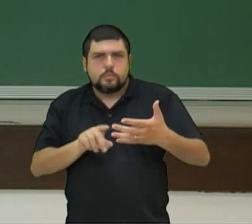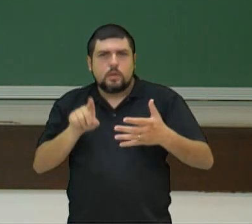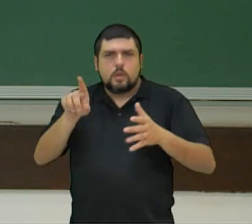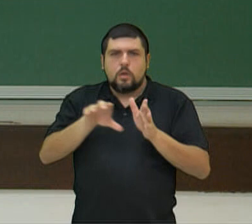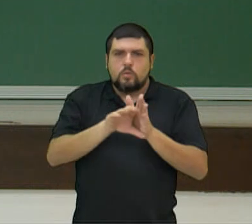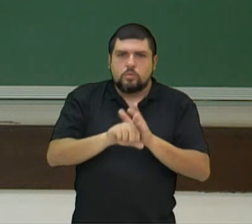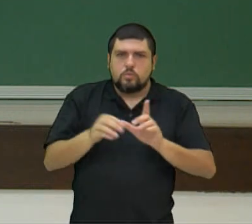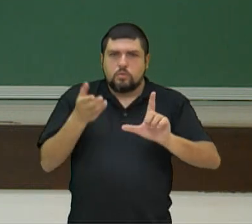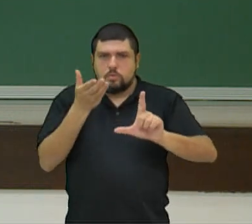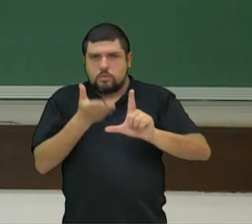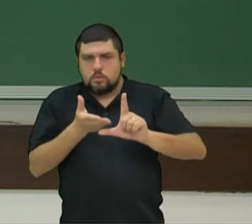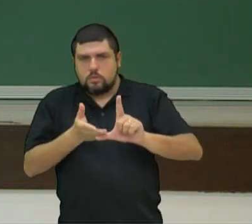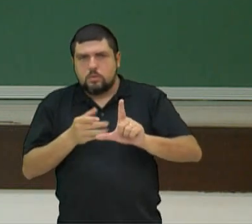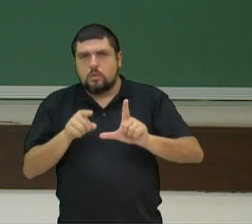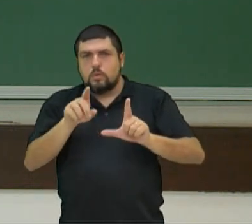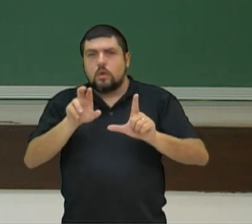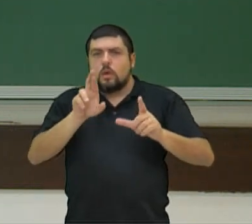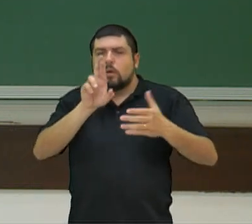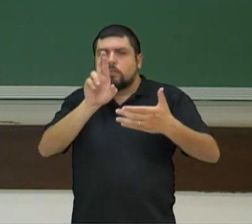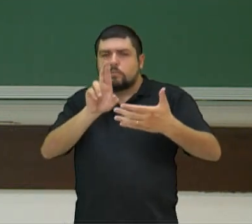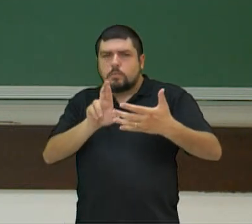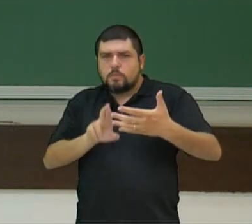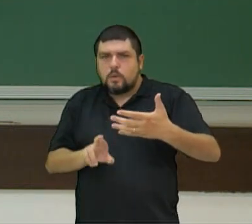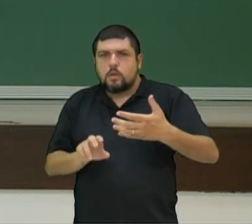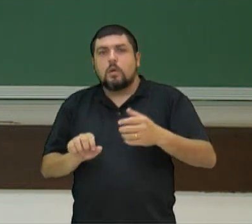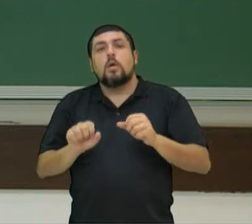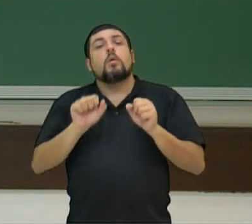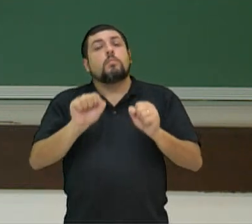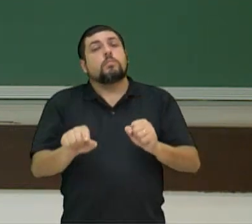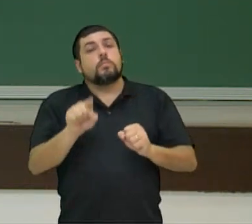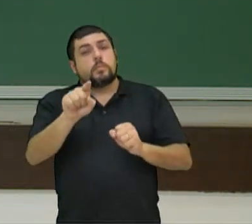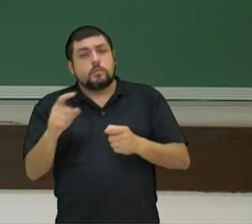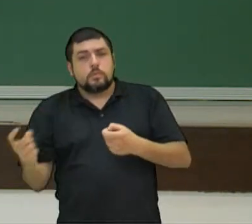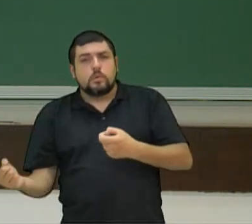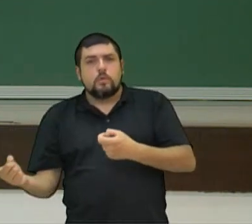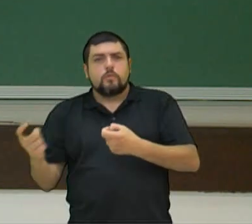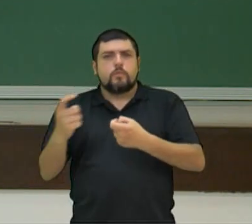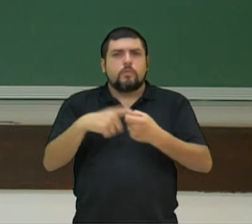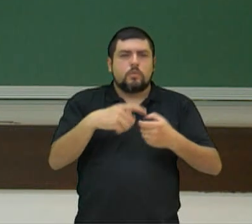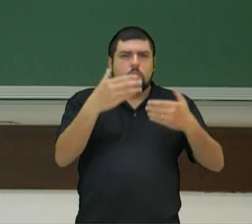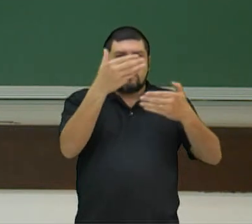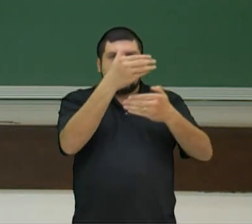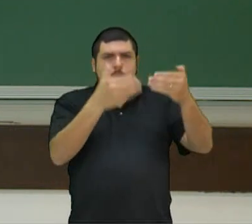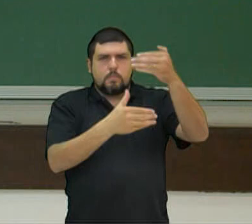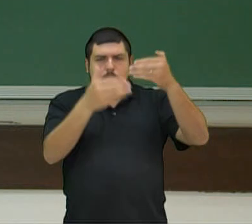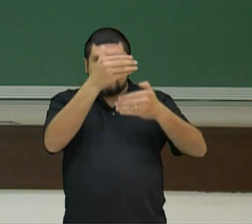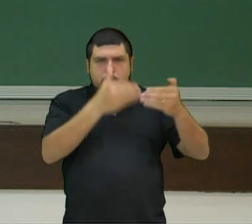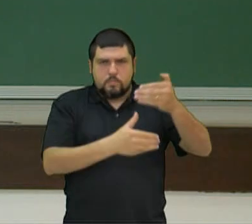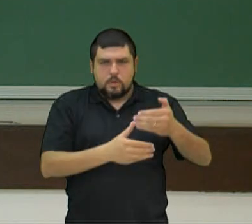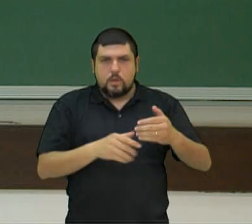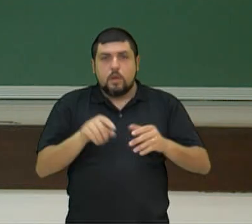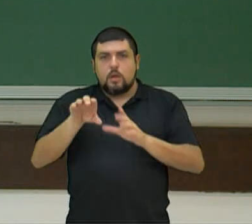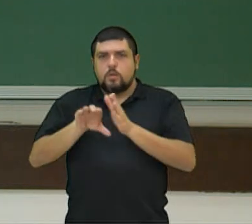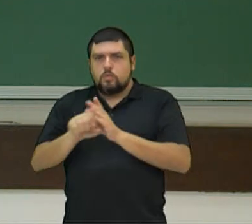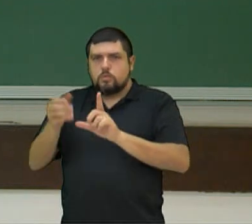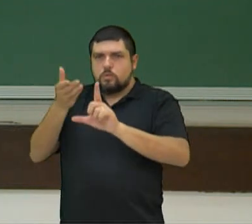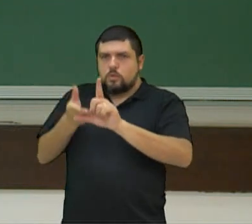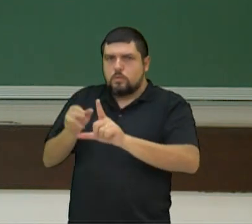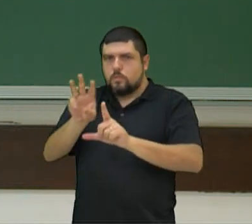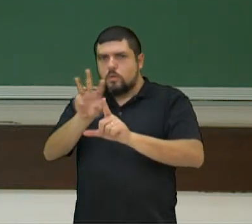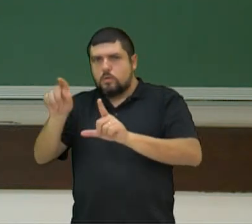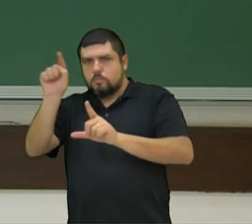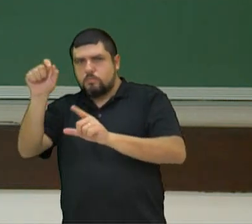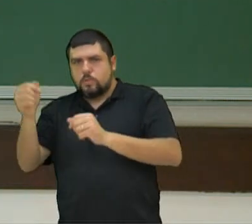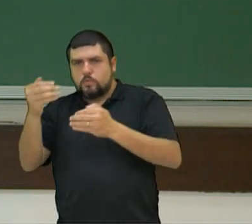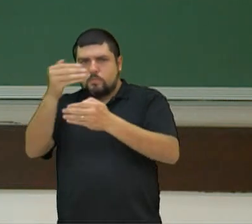no Google Classroom, você pode voltar e olhar os nossos slides, eles têm um link lá de acesso onde você pode olhar,